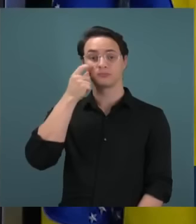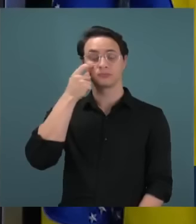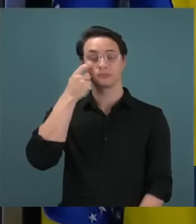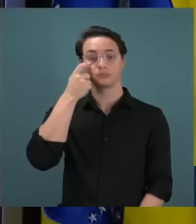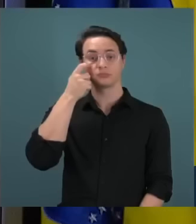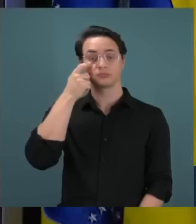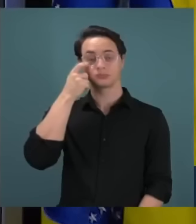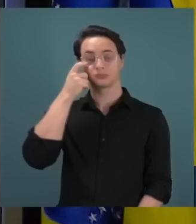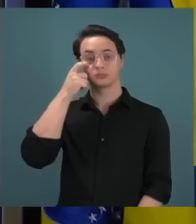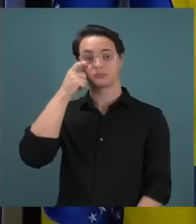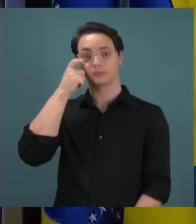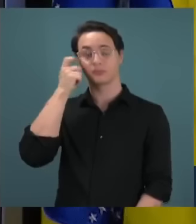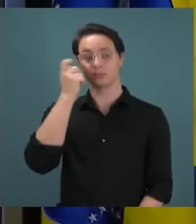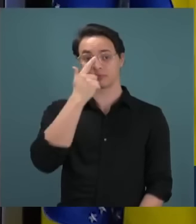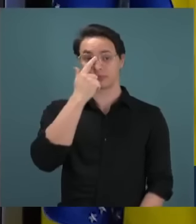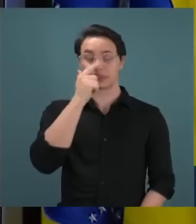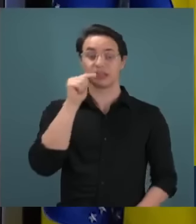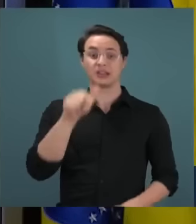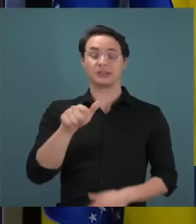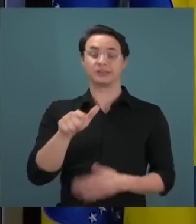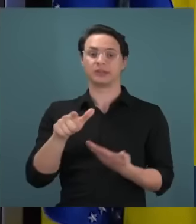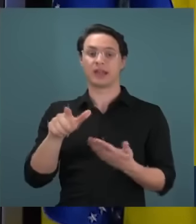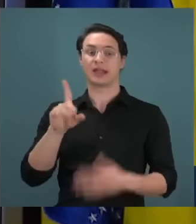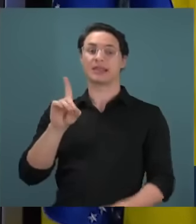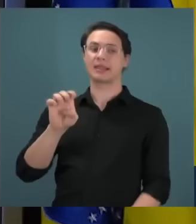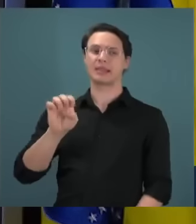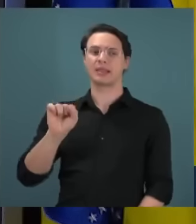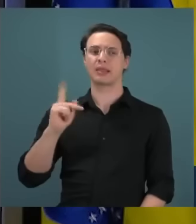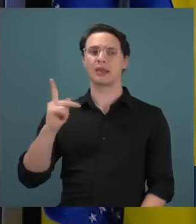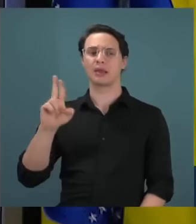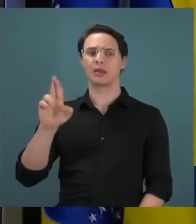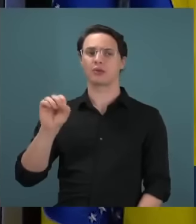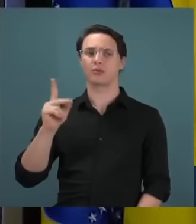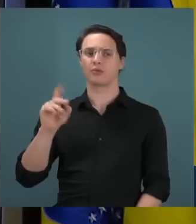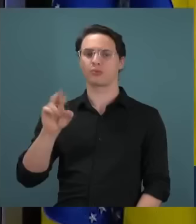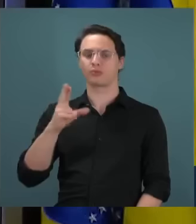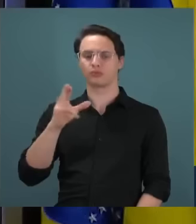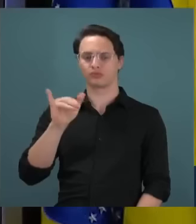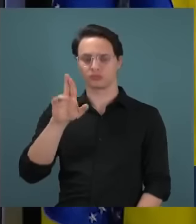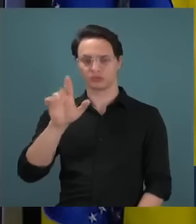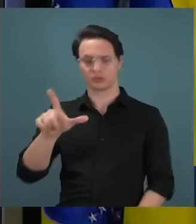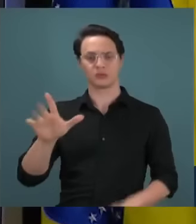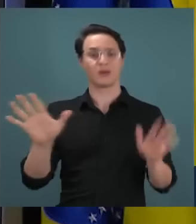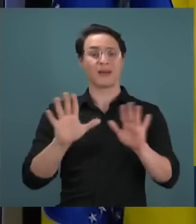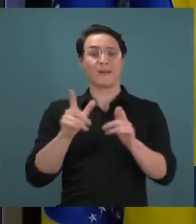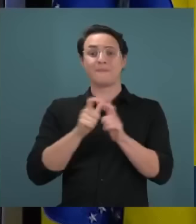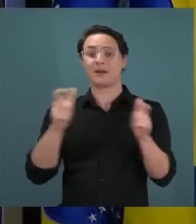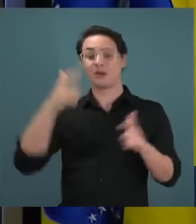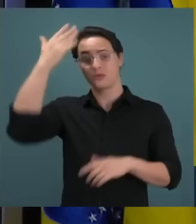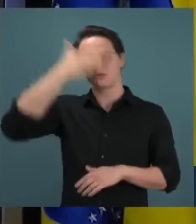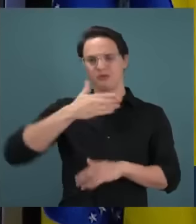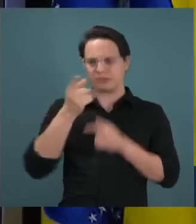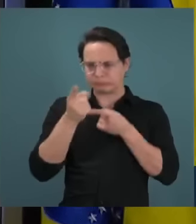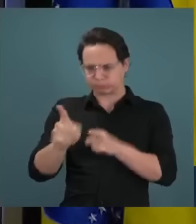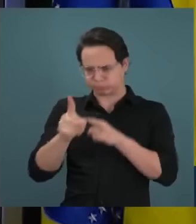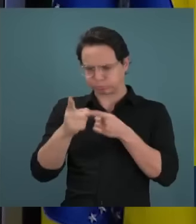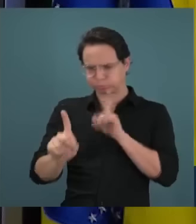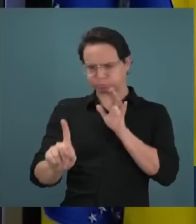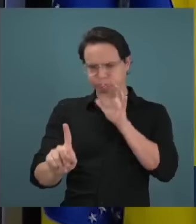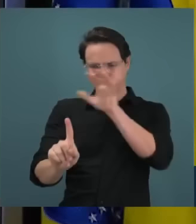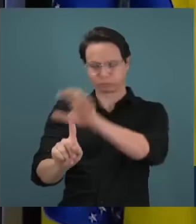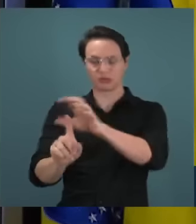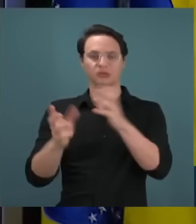mais desproporcional. É a maior prova da perseguição, da intimidação, que visa